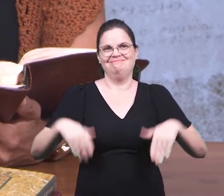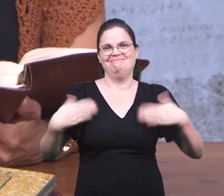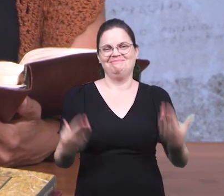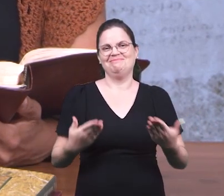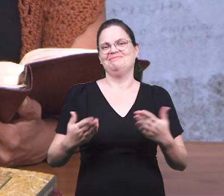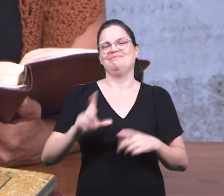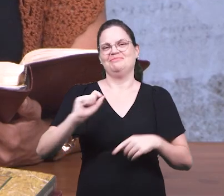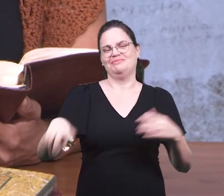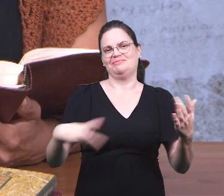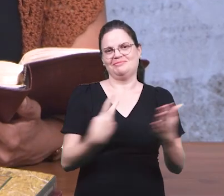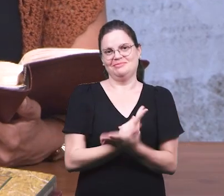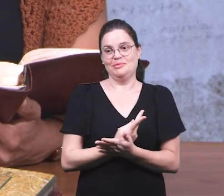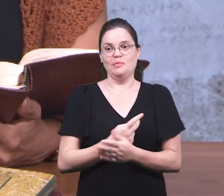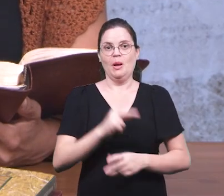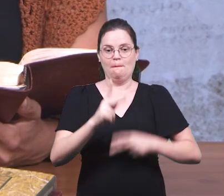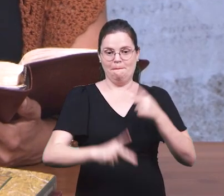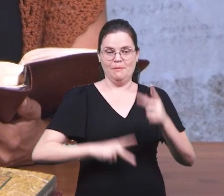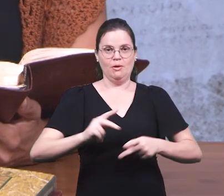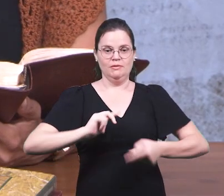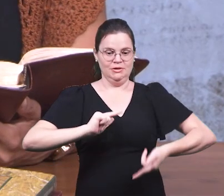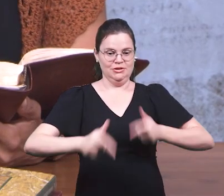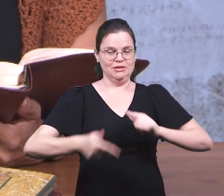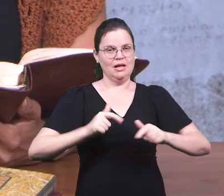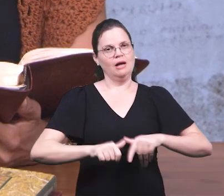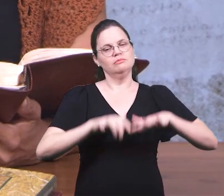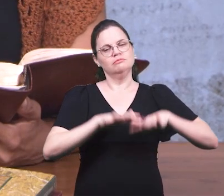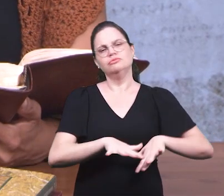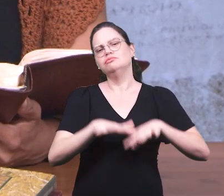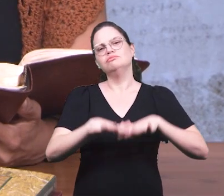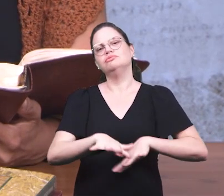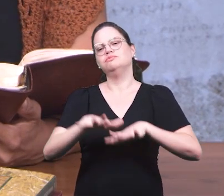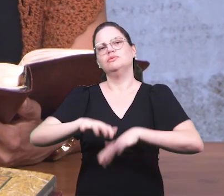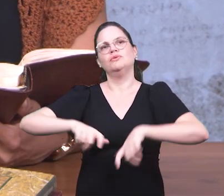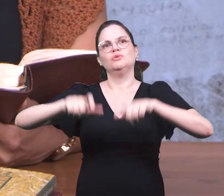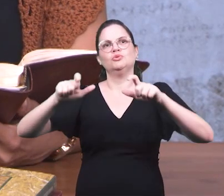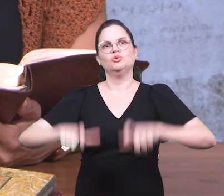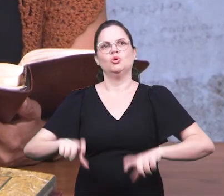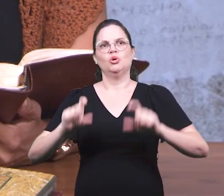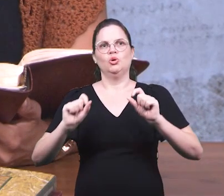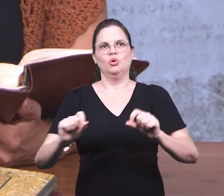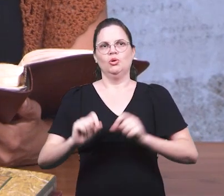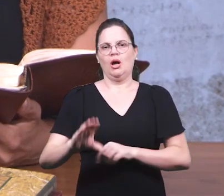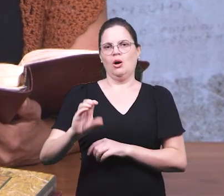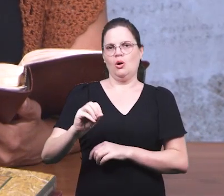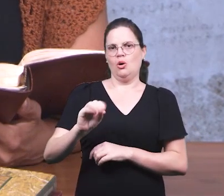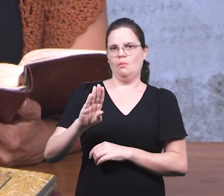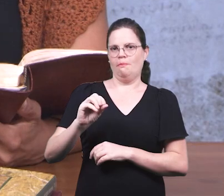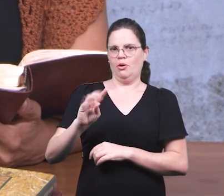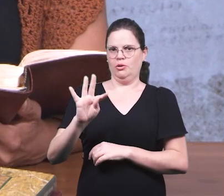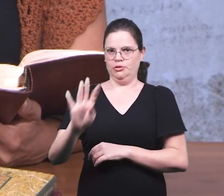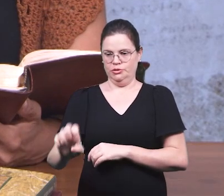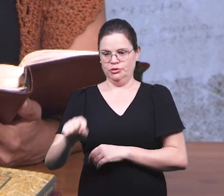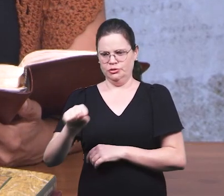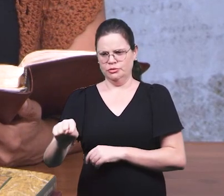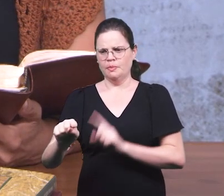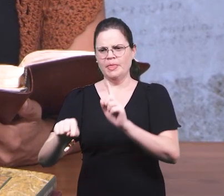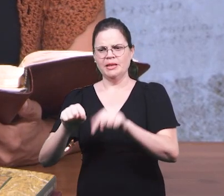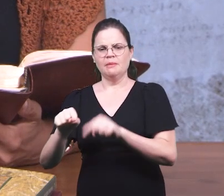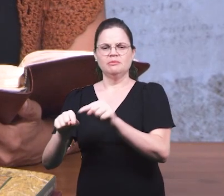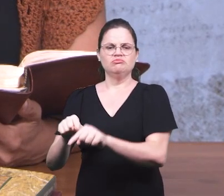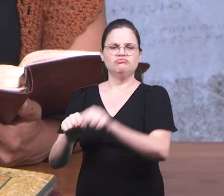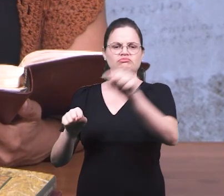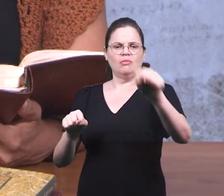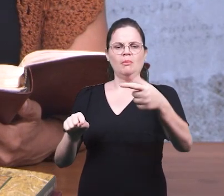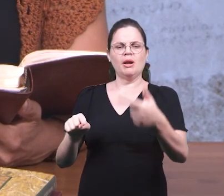filhos de Israel partiram e alojaram-se em Obote. Depois partiram de Obote